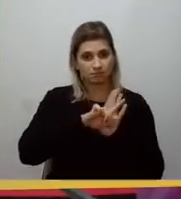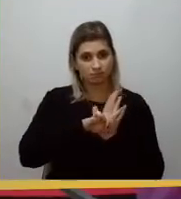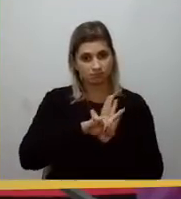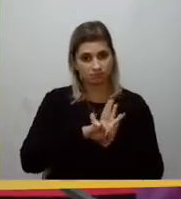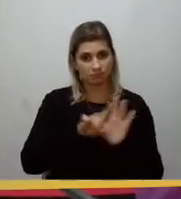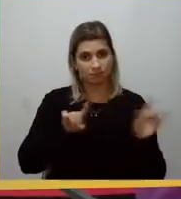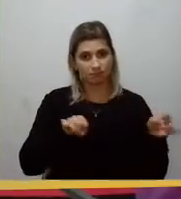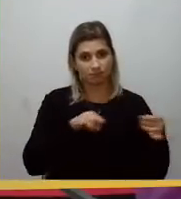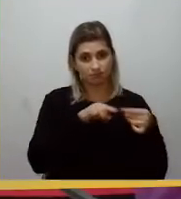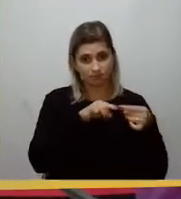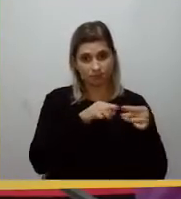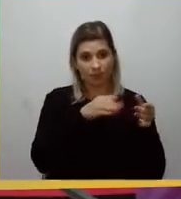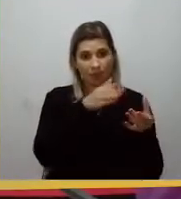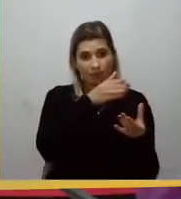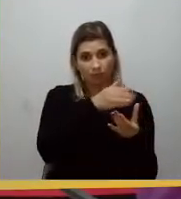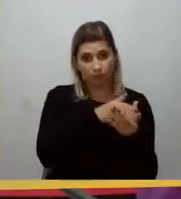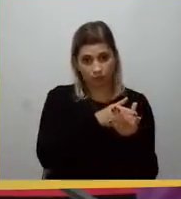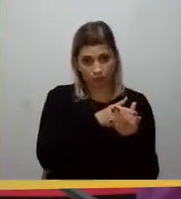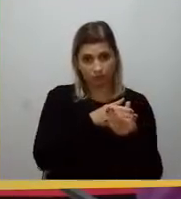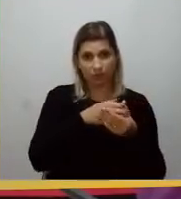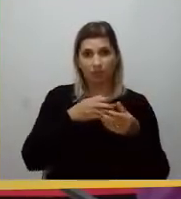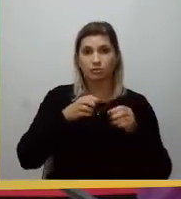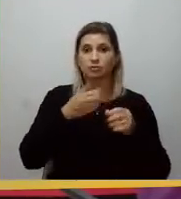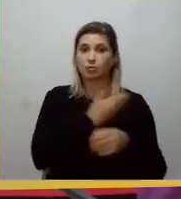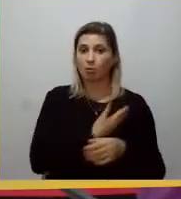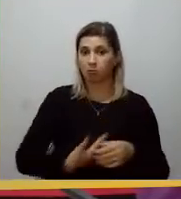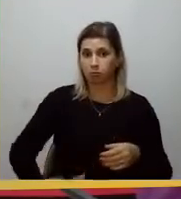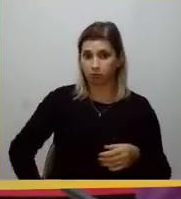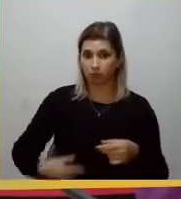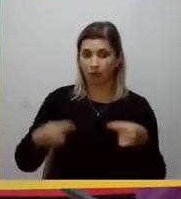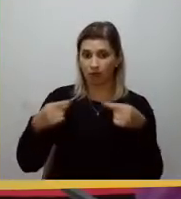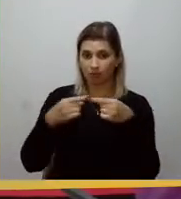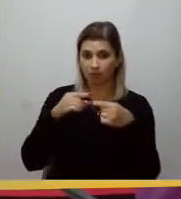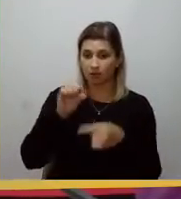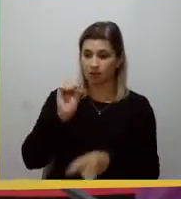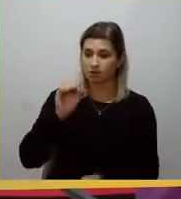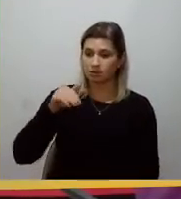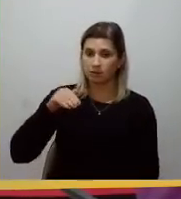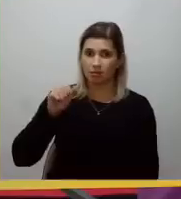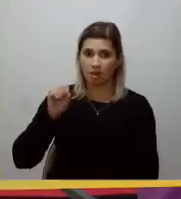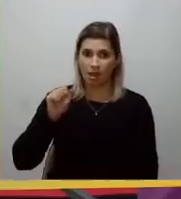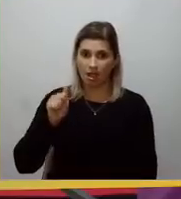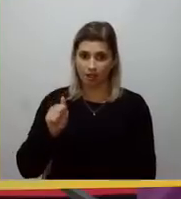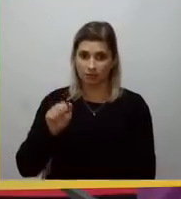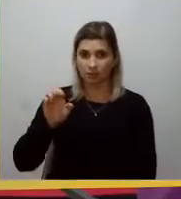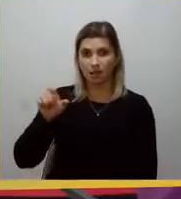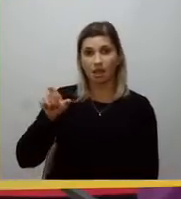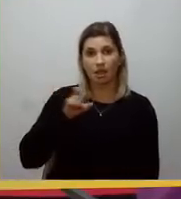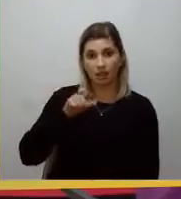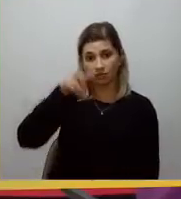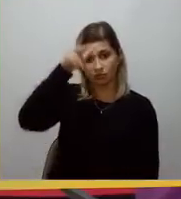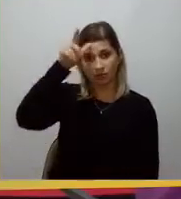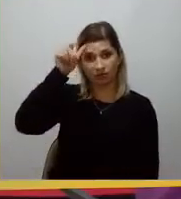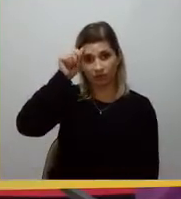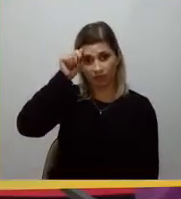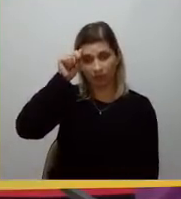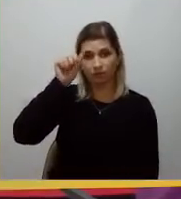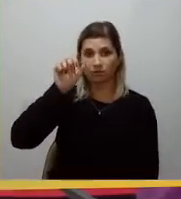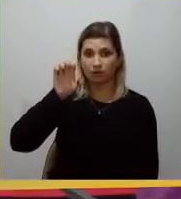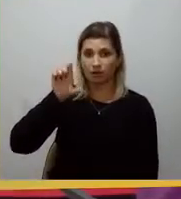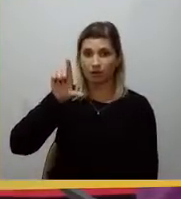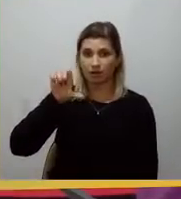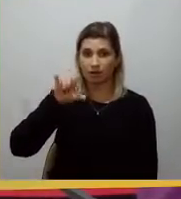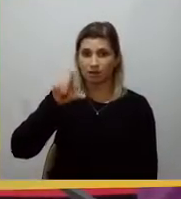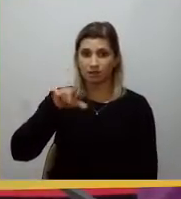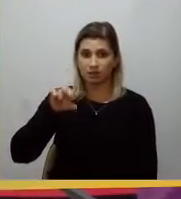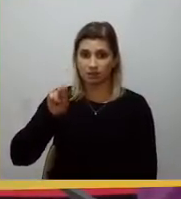relacionadas a um processo público envolvendo a Cemasa com o ex-prefeito Eliseu Matos. Então, por mais que tenha sido